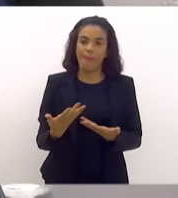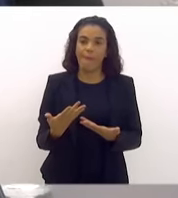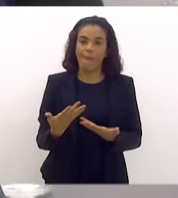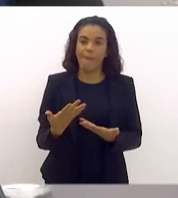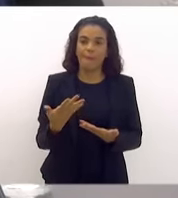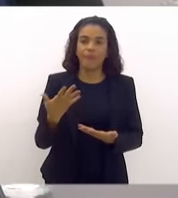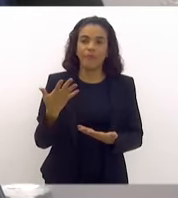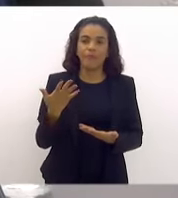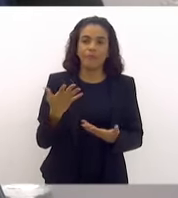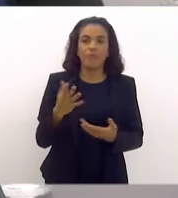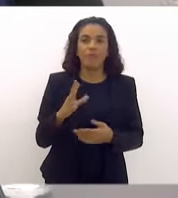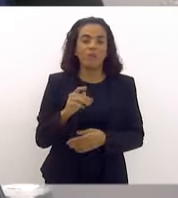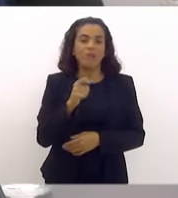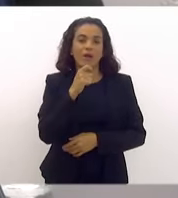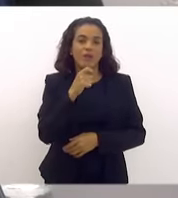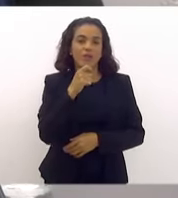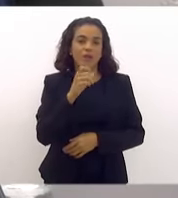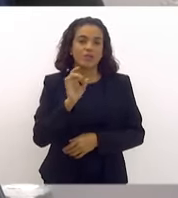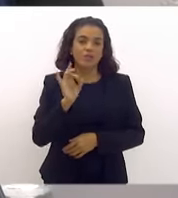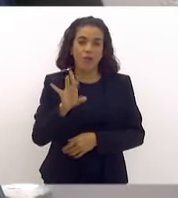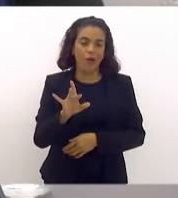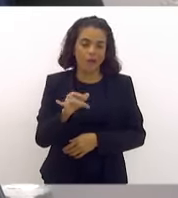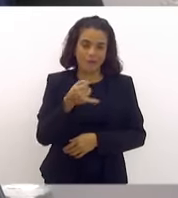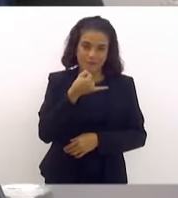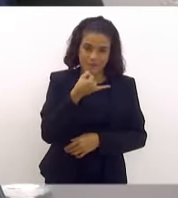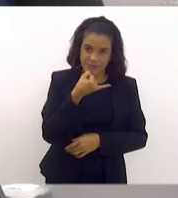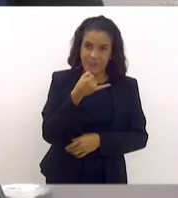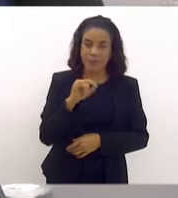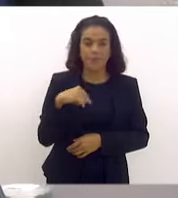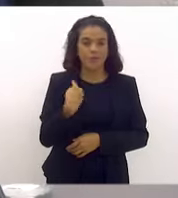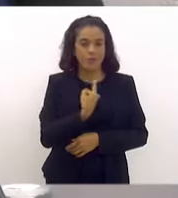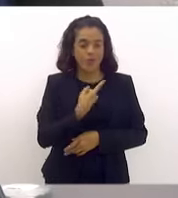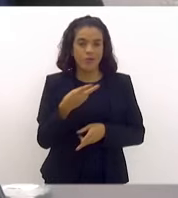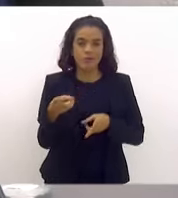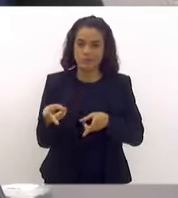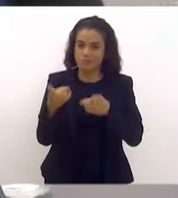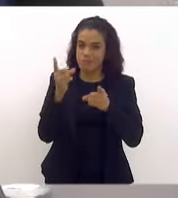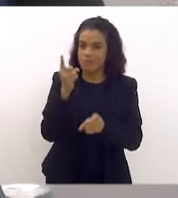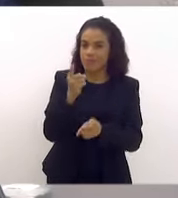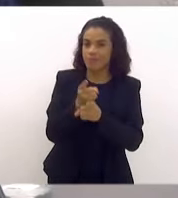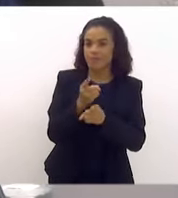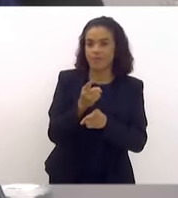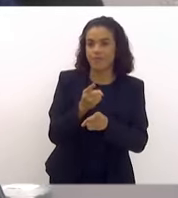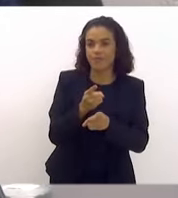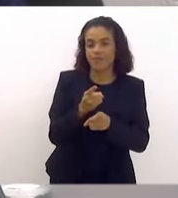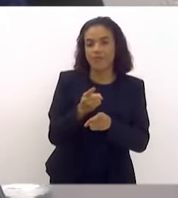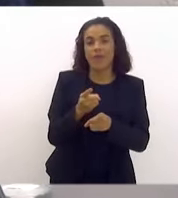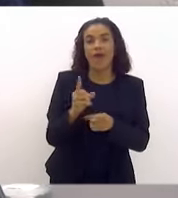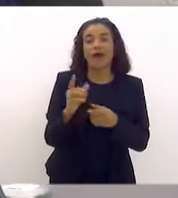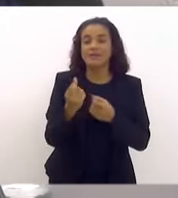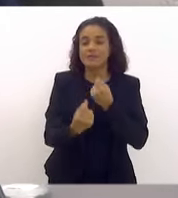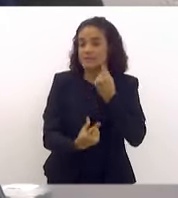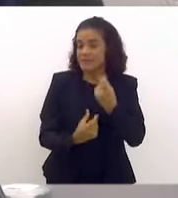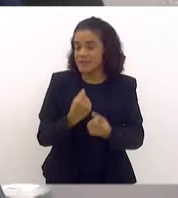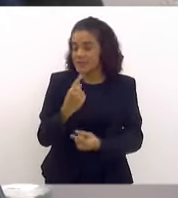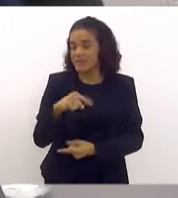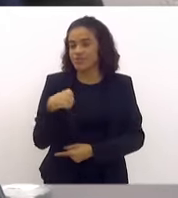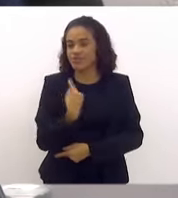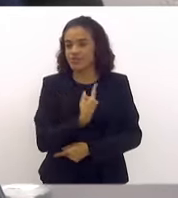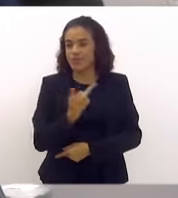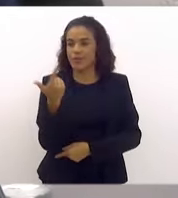públicos mas não são só esses infelizmente nós nos deparamos também com outros muitas vezes a gente